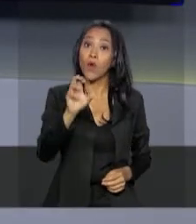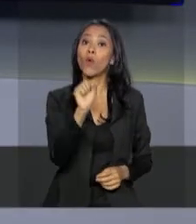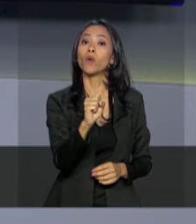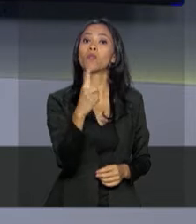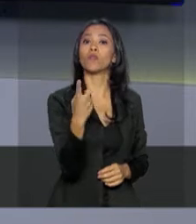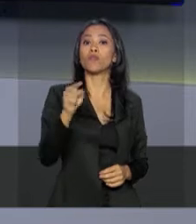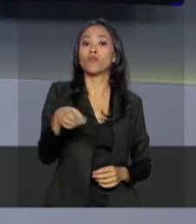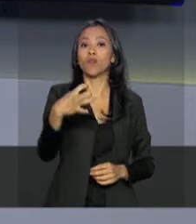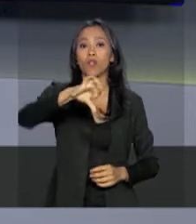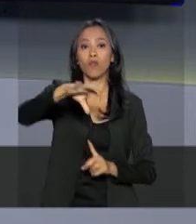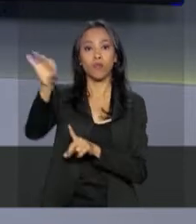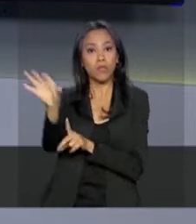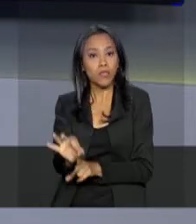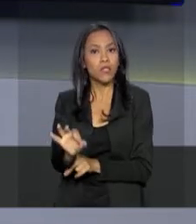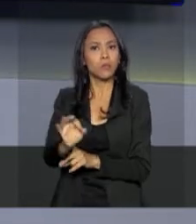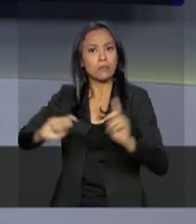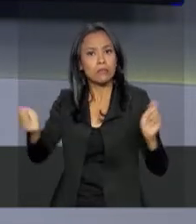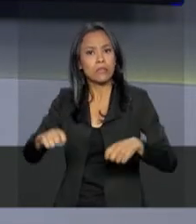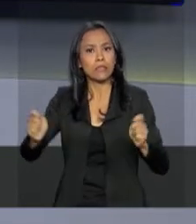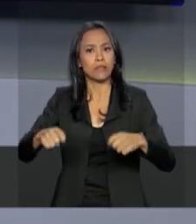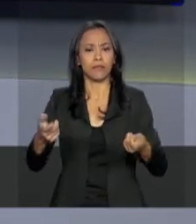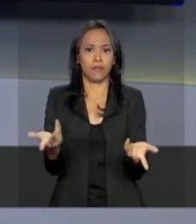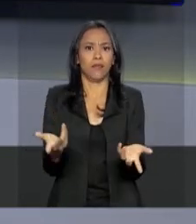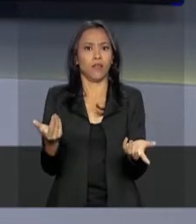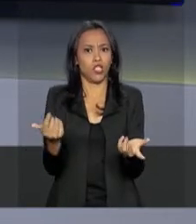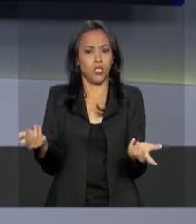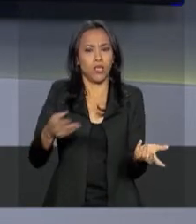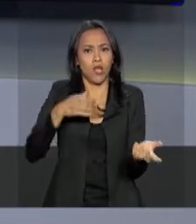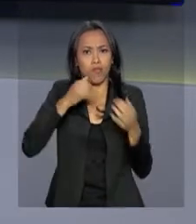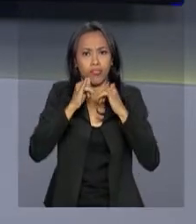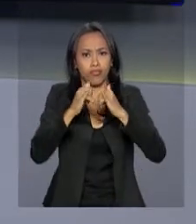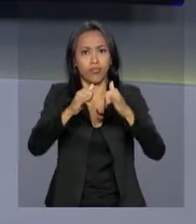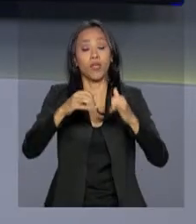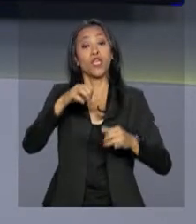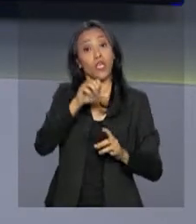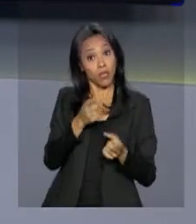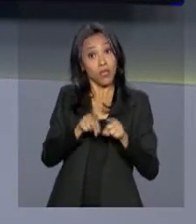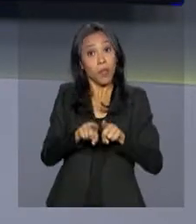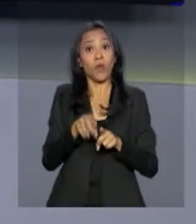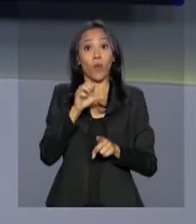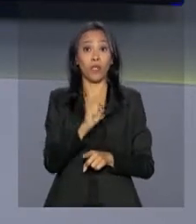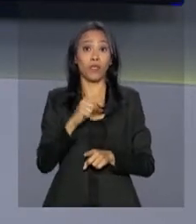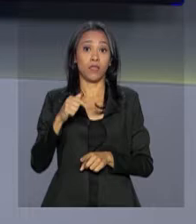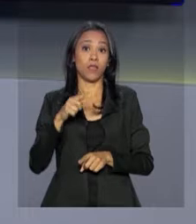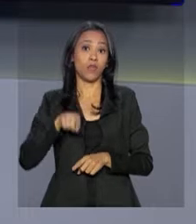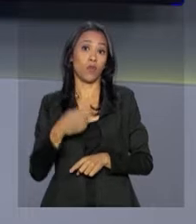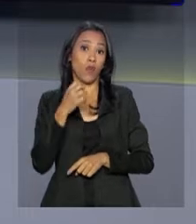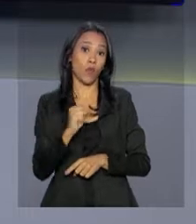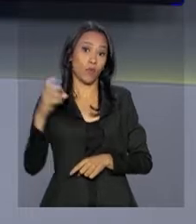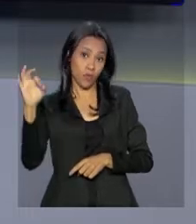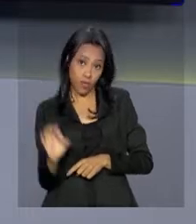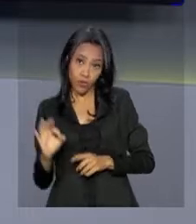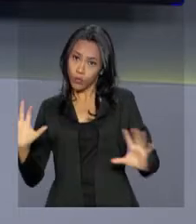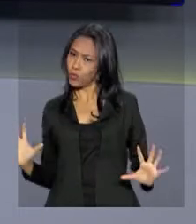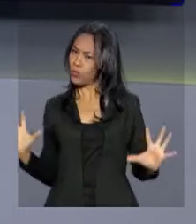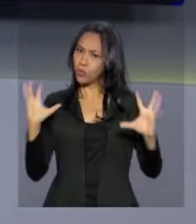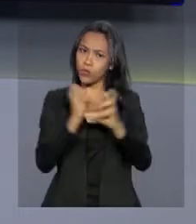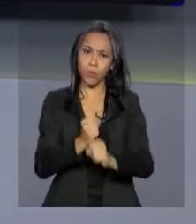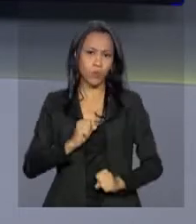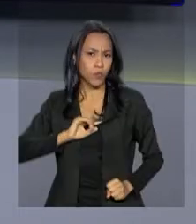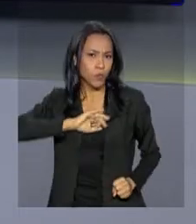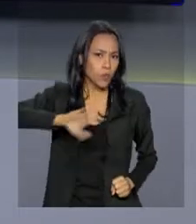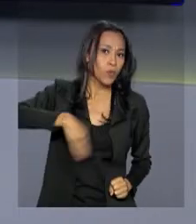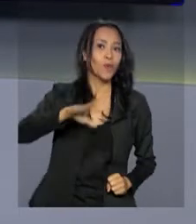81,9 por cento da capacidade instalada de geração e 87,8 por cento da produção total com destaque